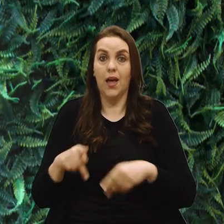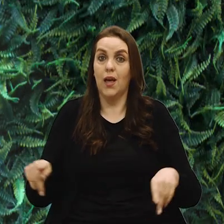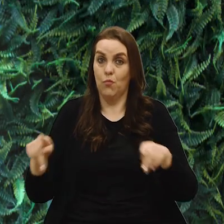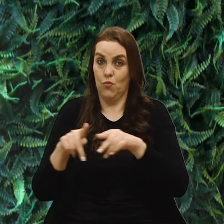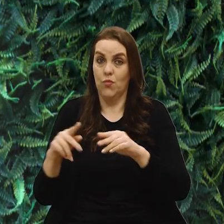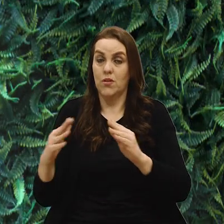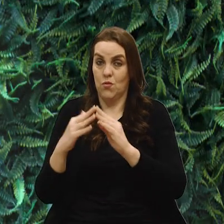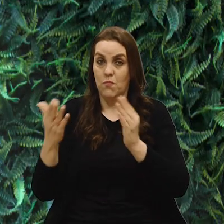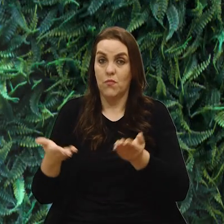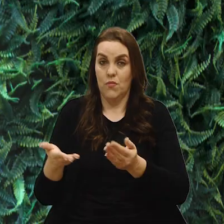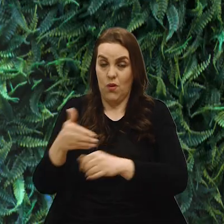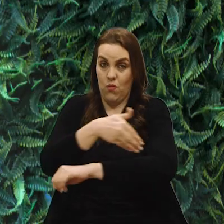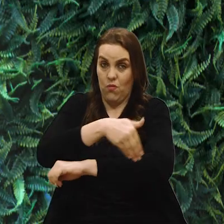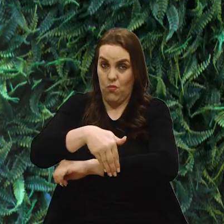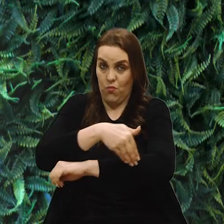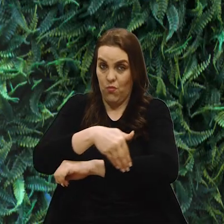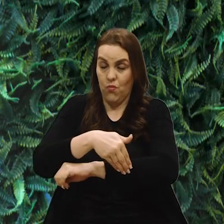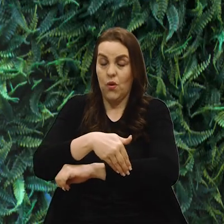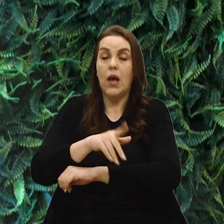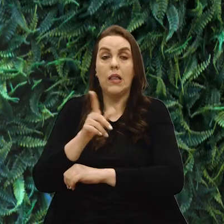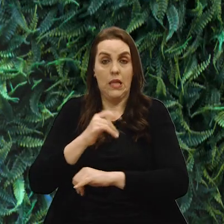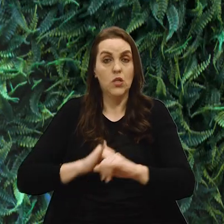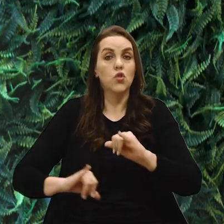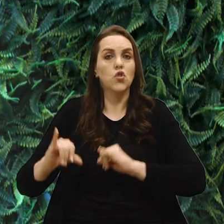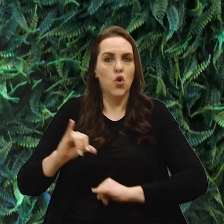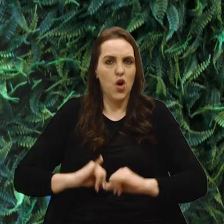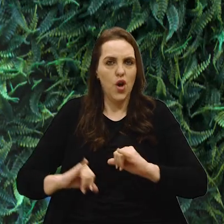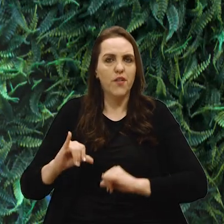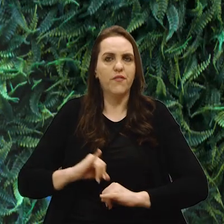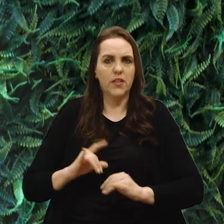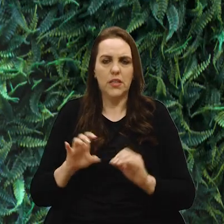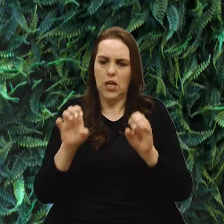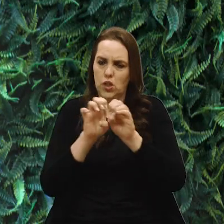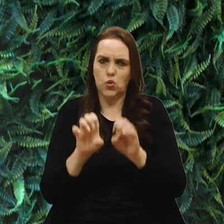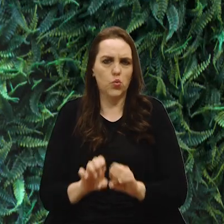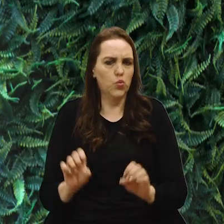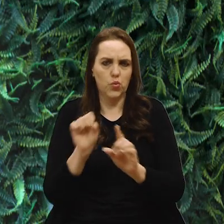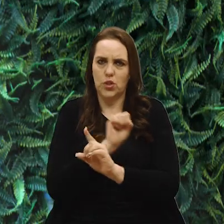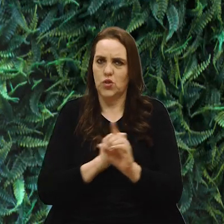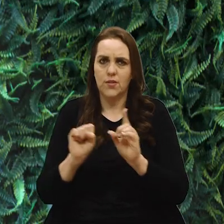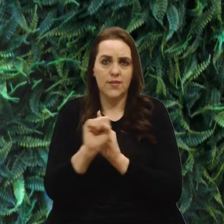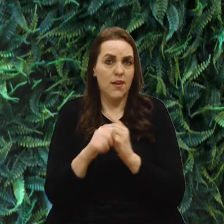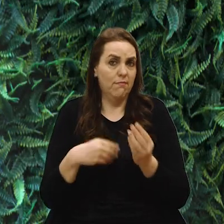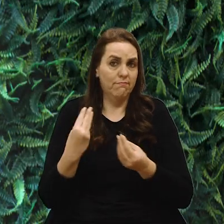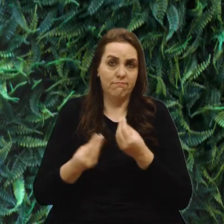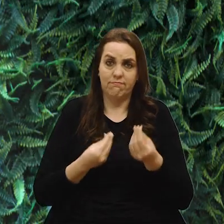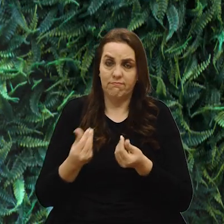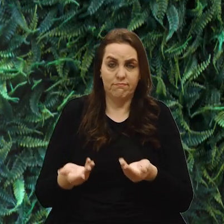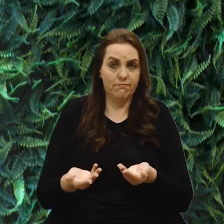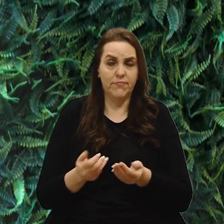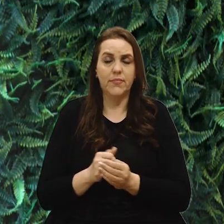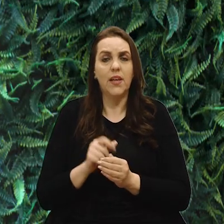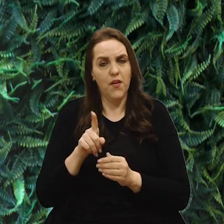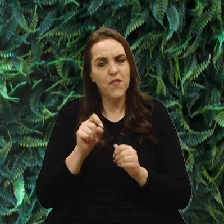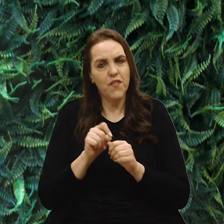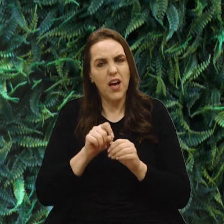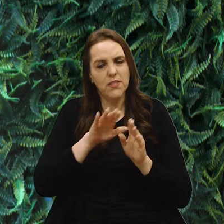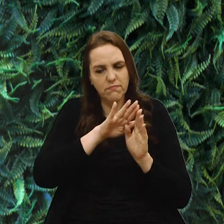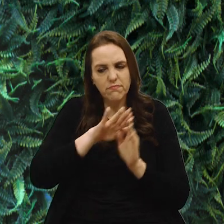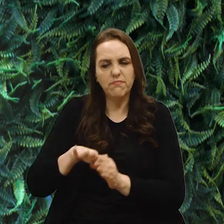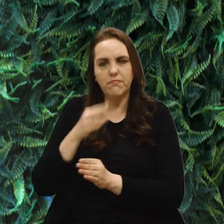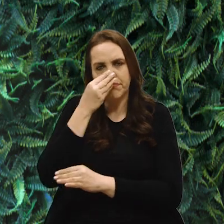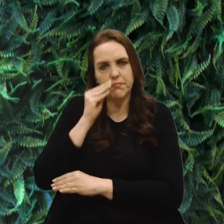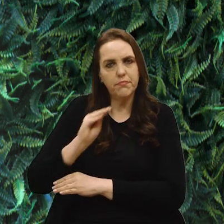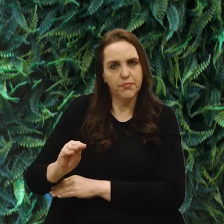rua, ela acaba sofrendo isso, assim, dessa estrutura social, muitas vezes, que faz